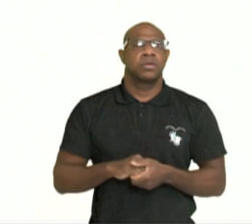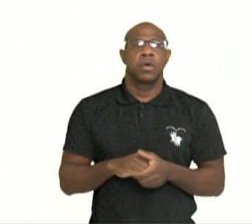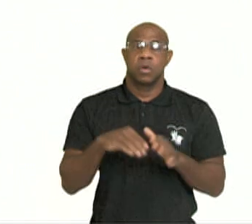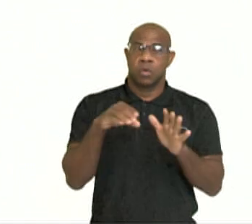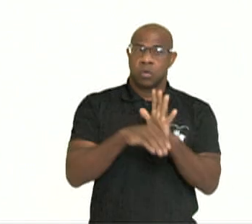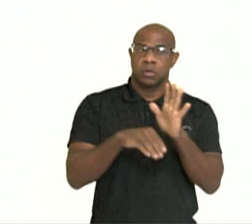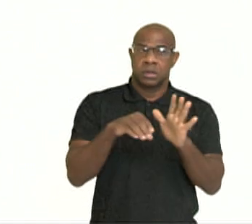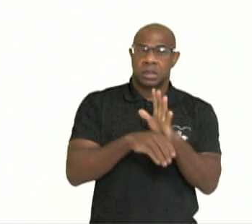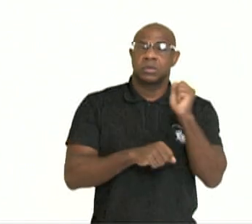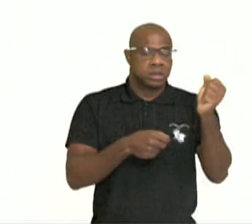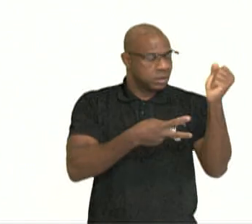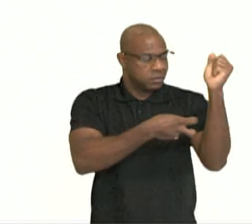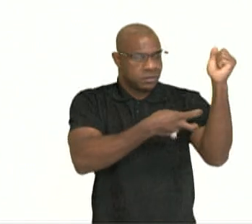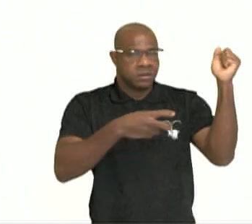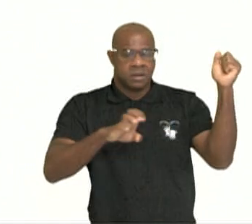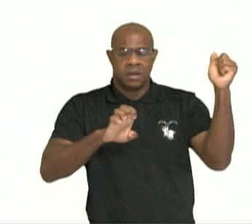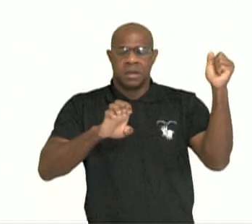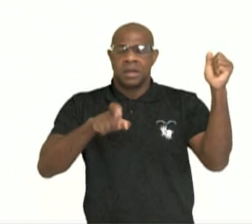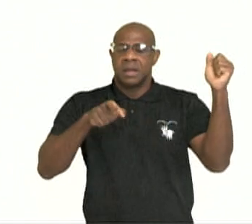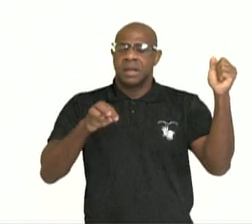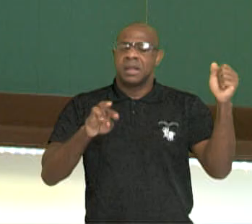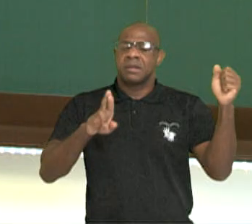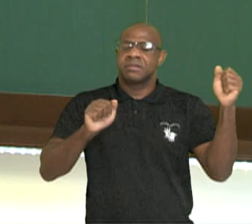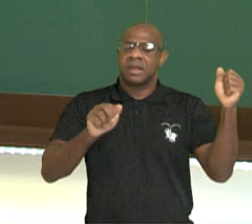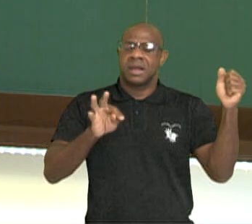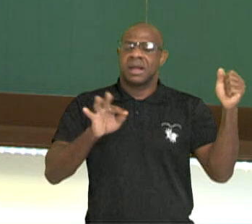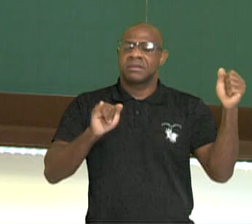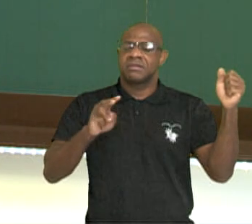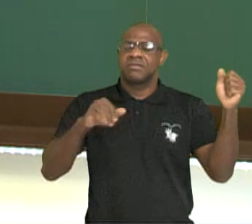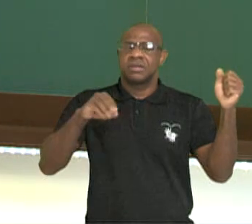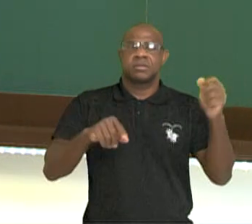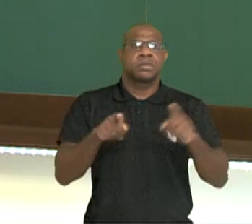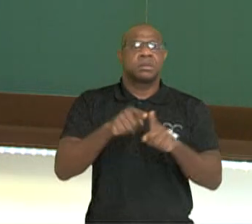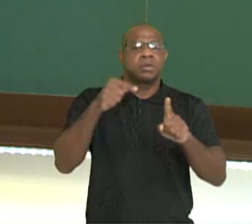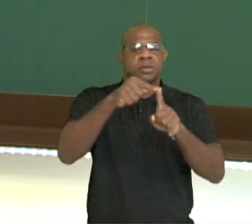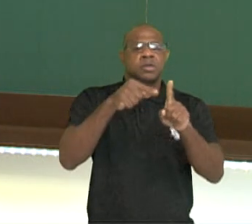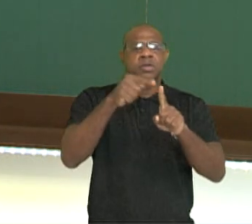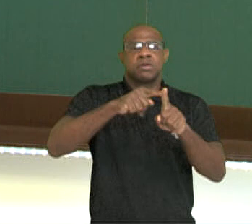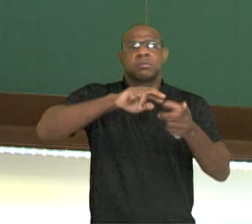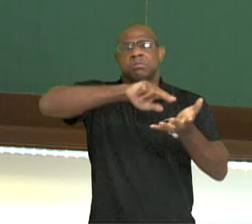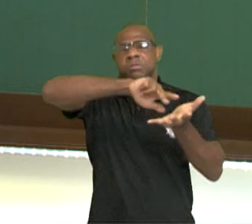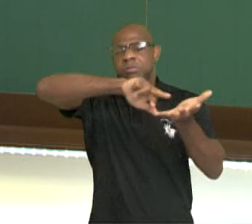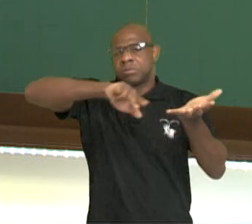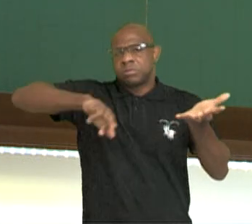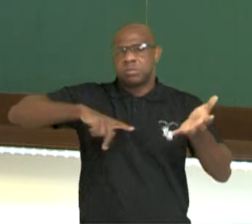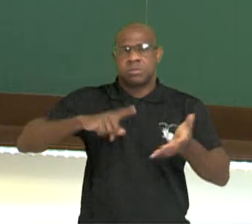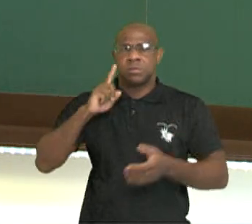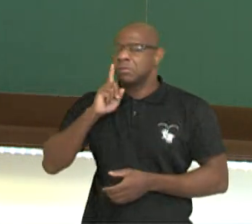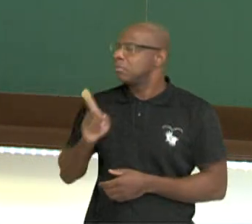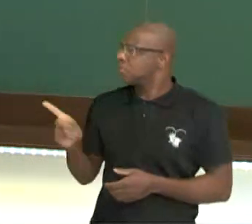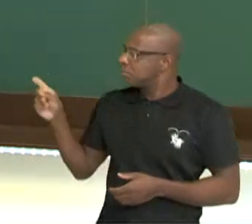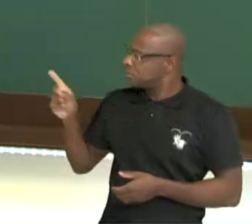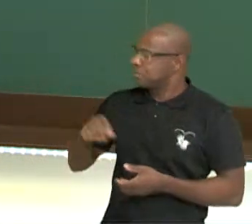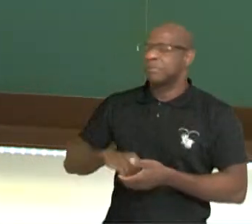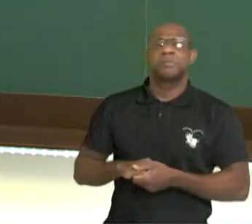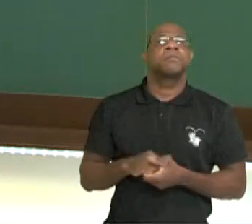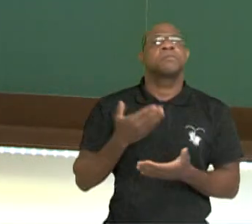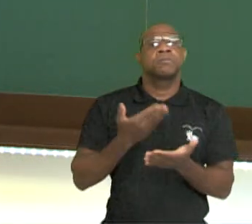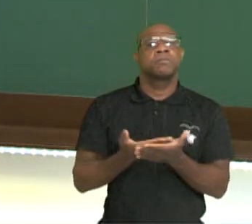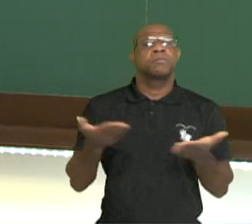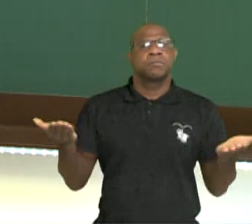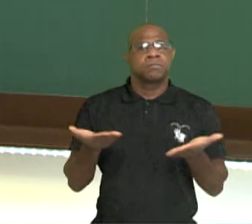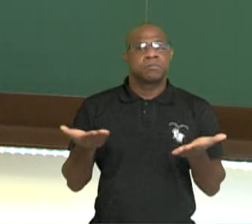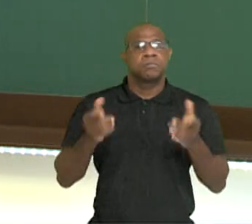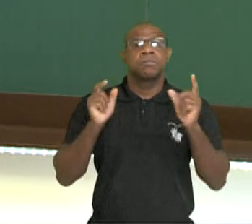de extrativismo e os seus tipos: vegetal, animal e mineral. Nessa aula,